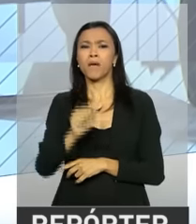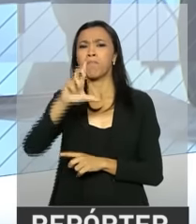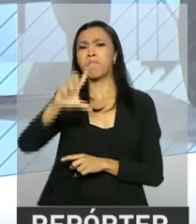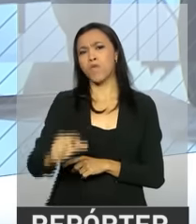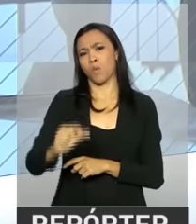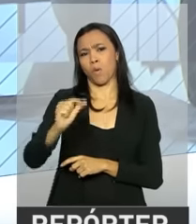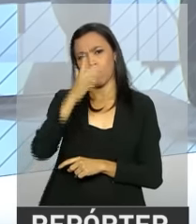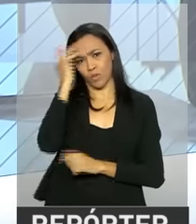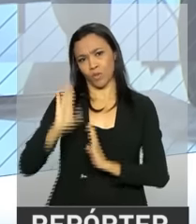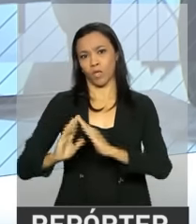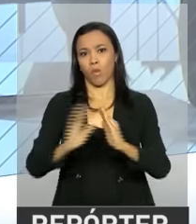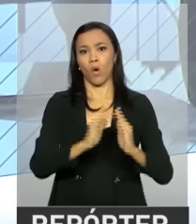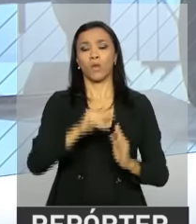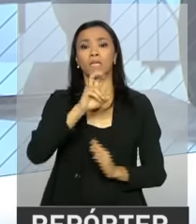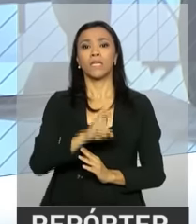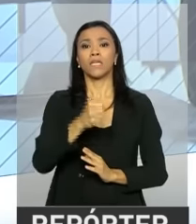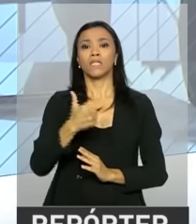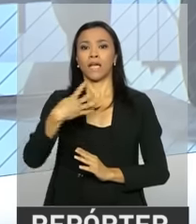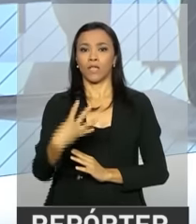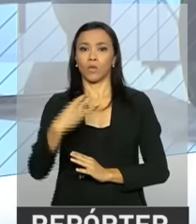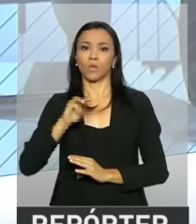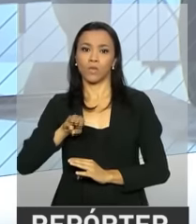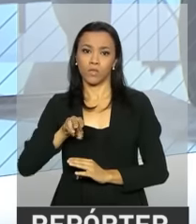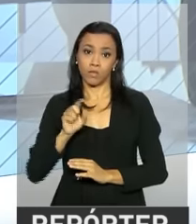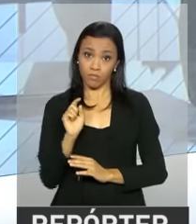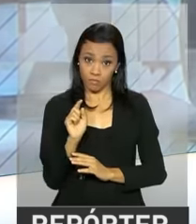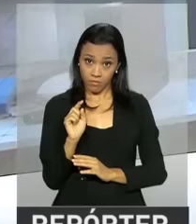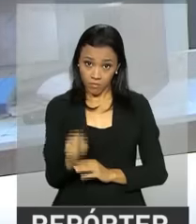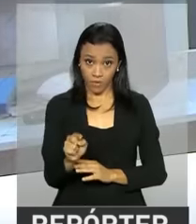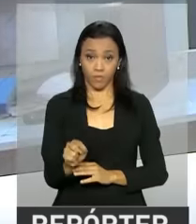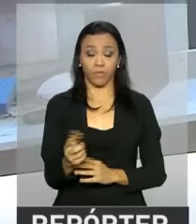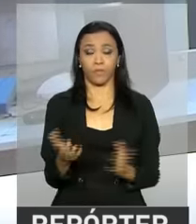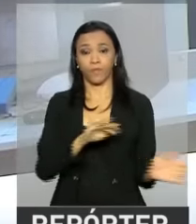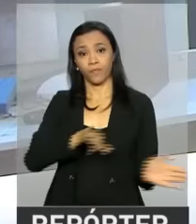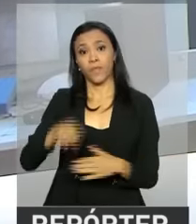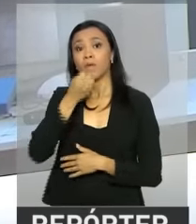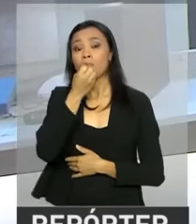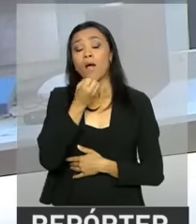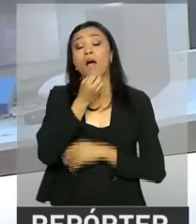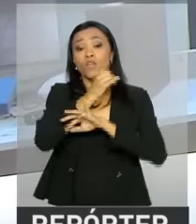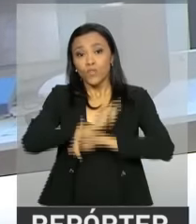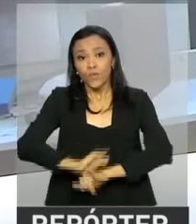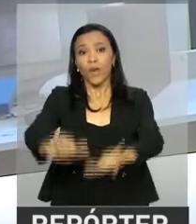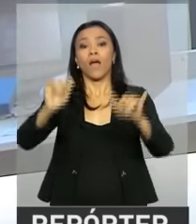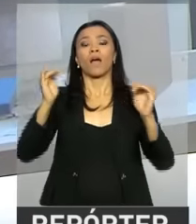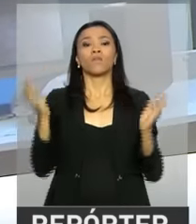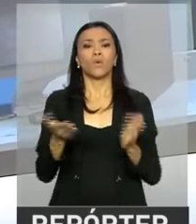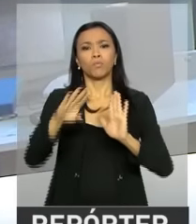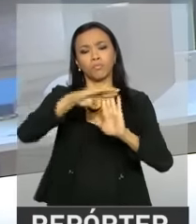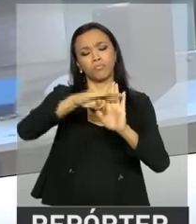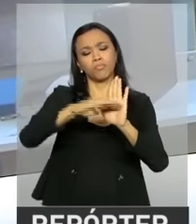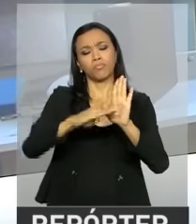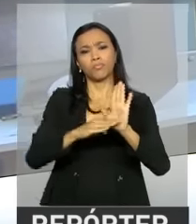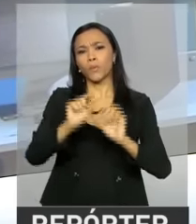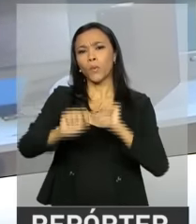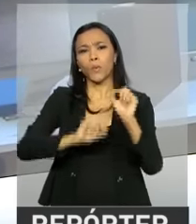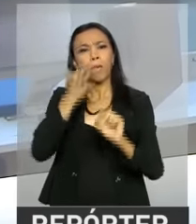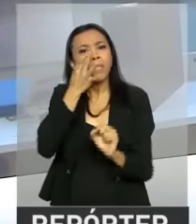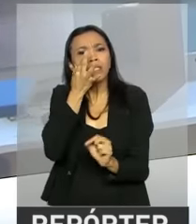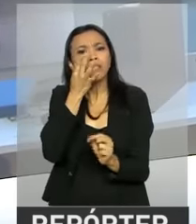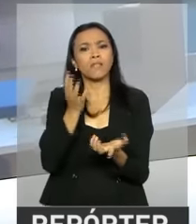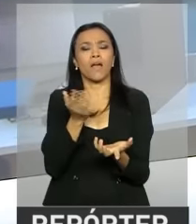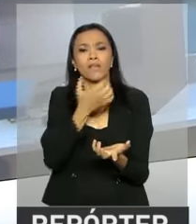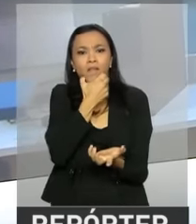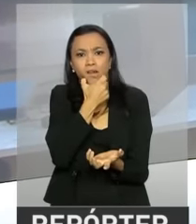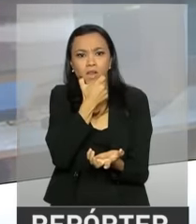menor população 514.000 habitantes bom e foi divulgado o cronograma para cursos presenciais do Inglês Sem